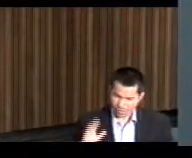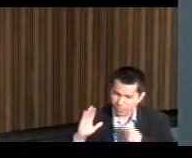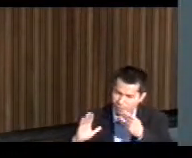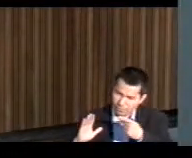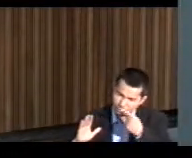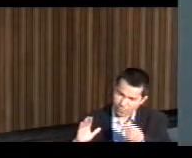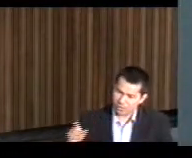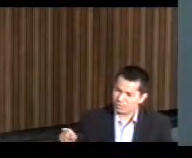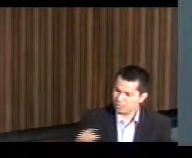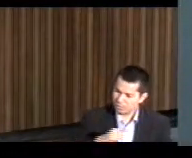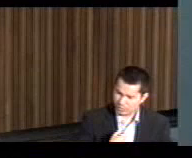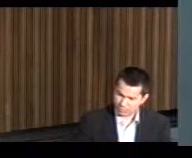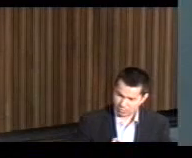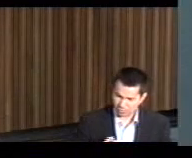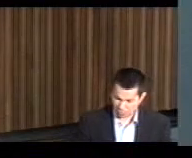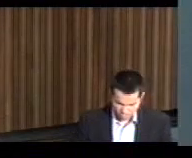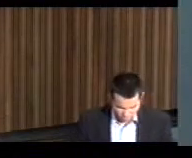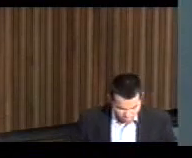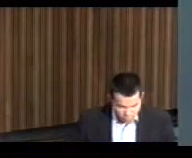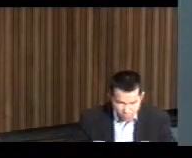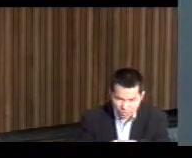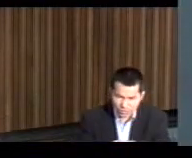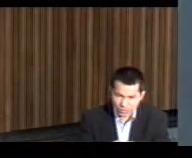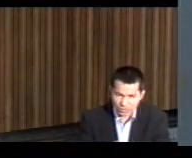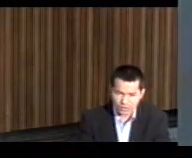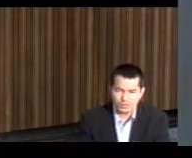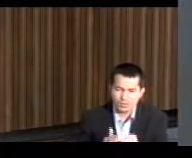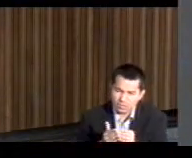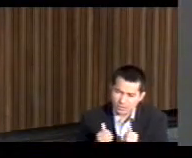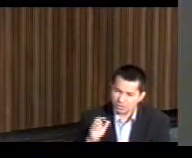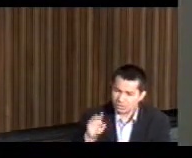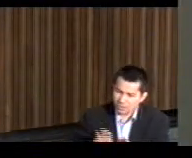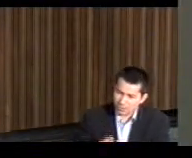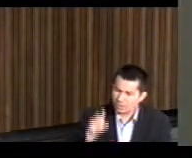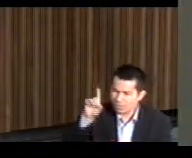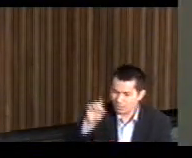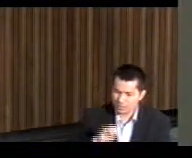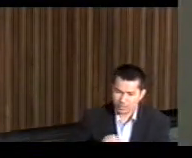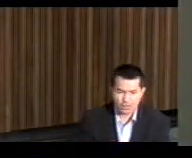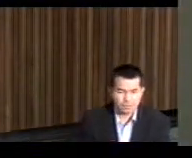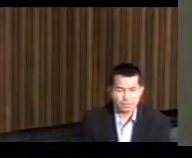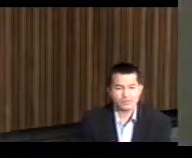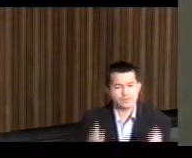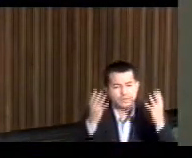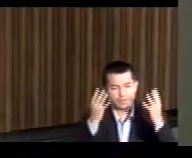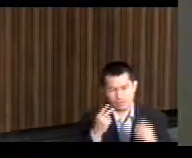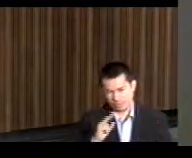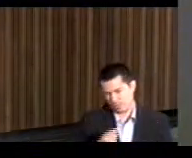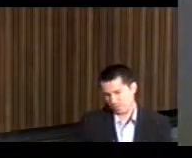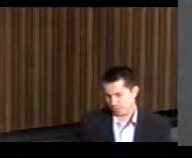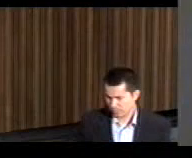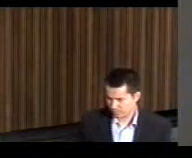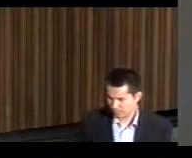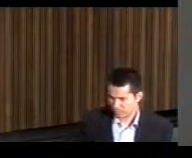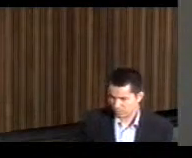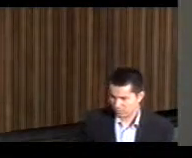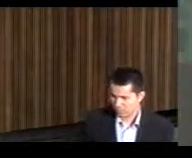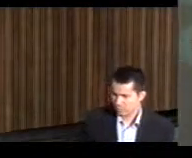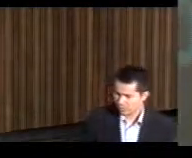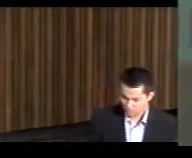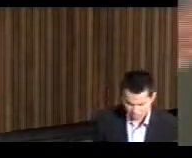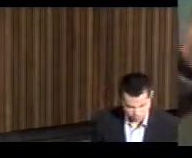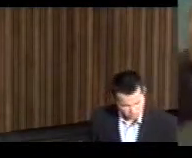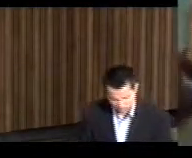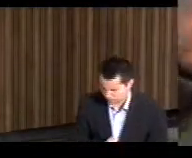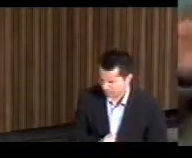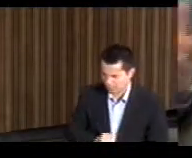que colocasse marcas e sinais visíveis. É bonita essa história, porque Deus sabe que a gente não entende isso,